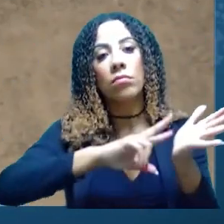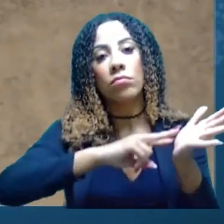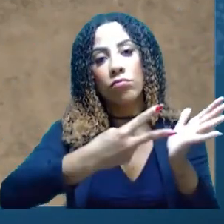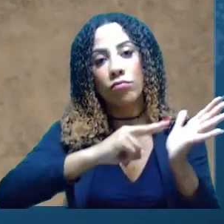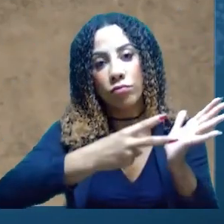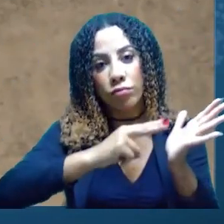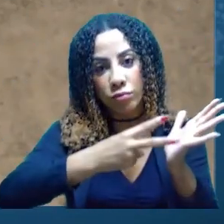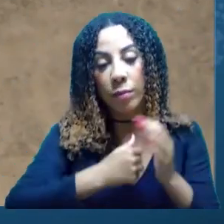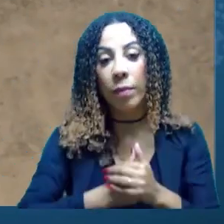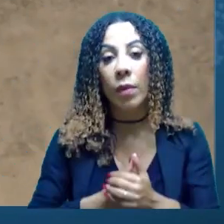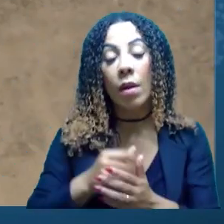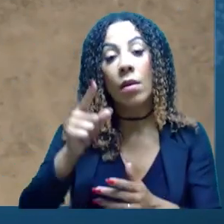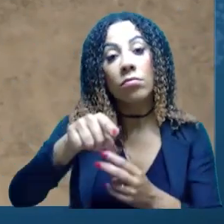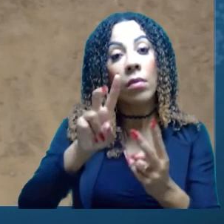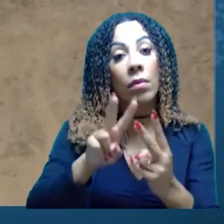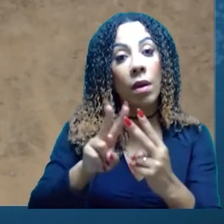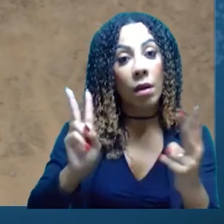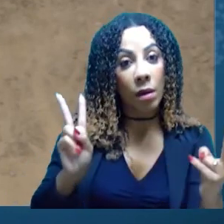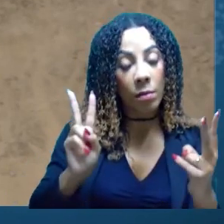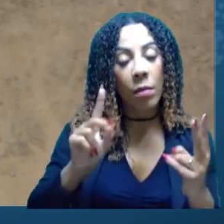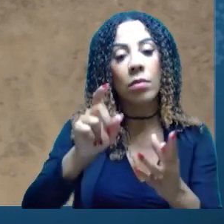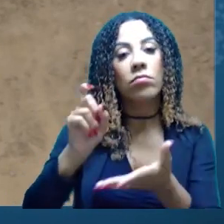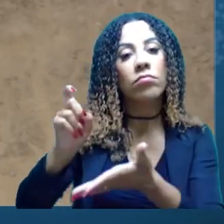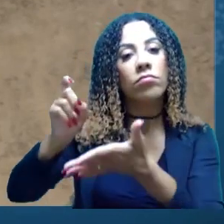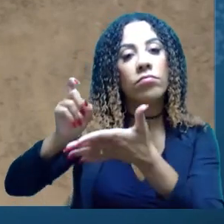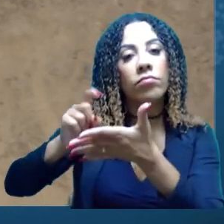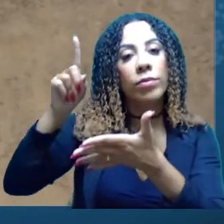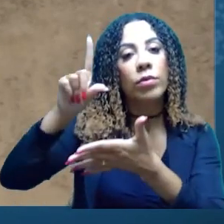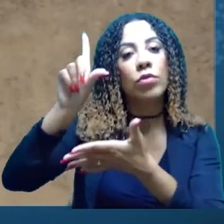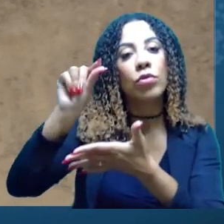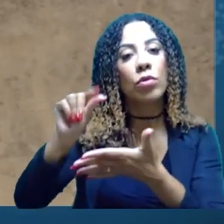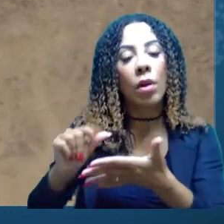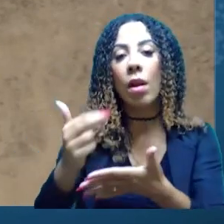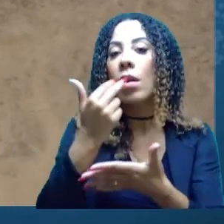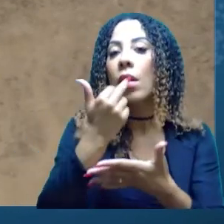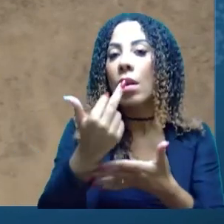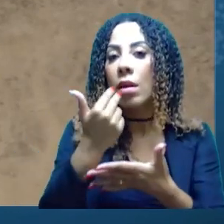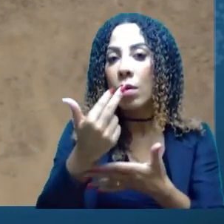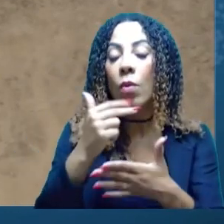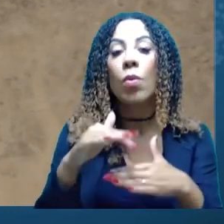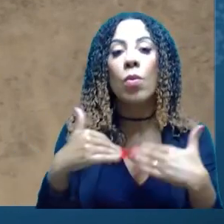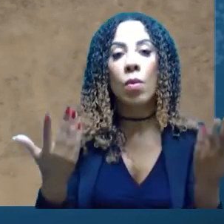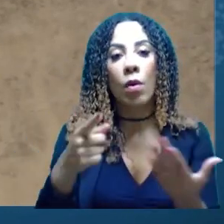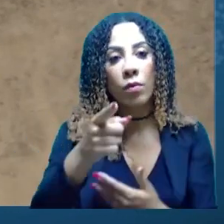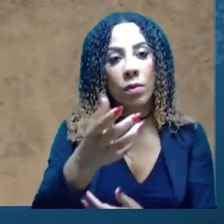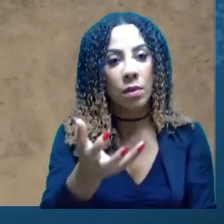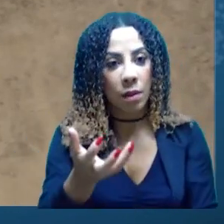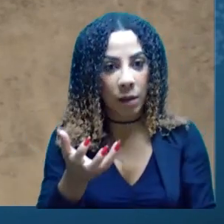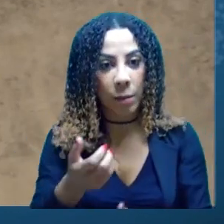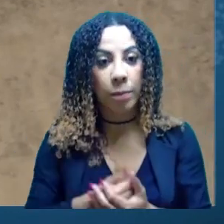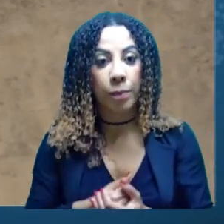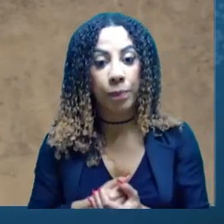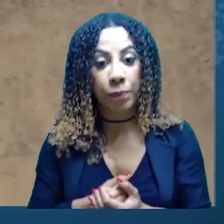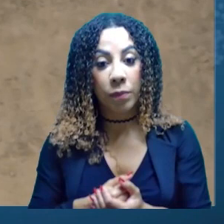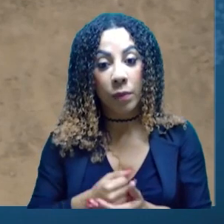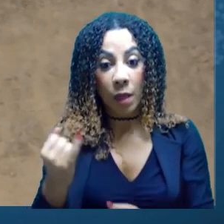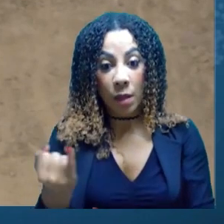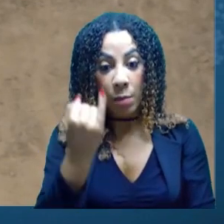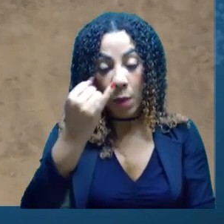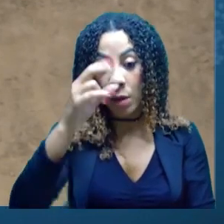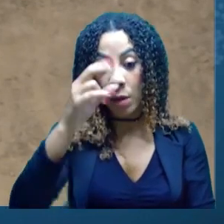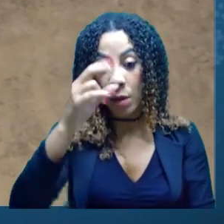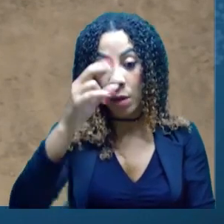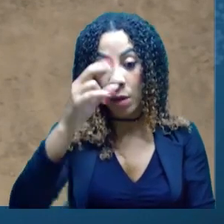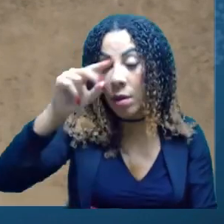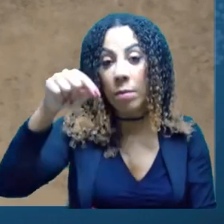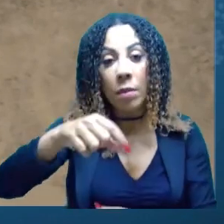sua preferência na bandeirinha abaixo do vídeo. Vale lembrar que as palestras ficarão gravadas